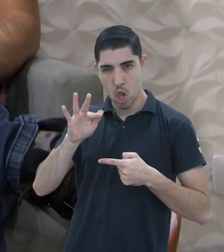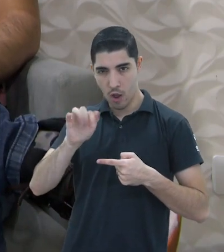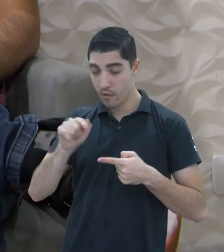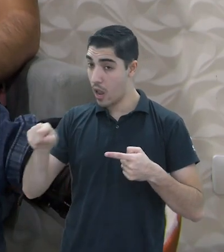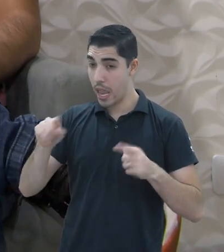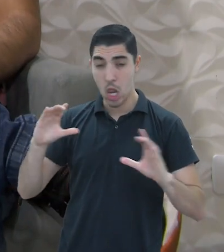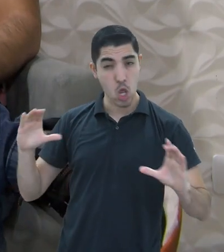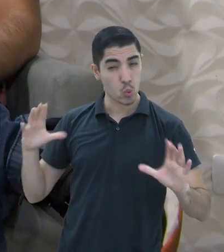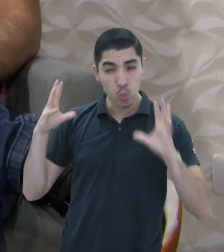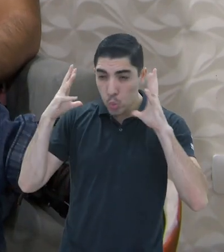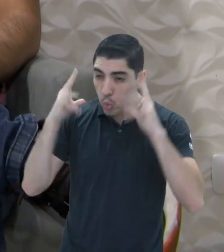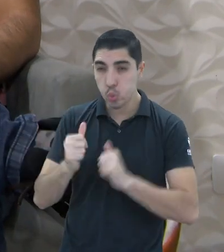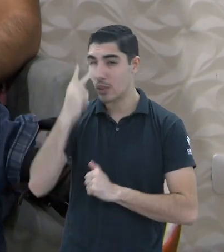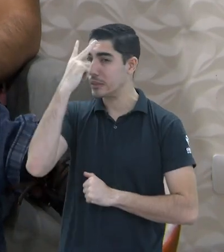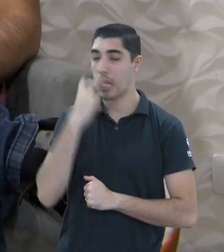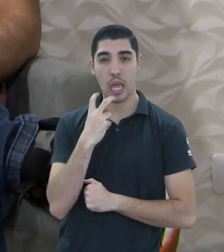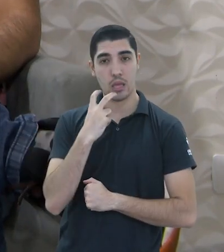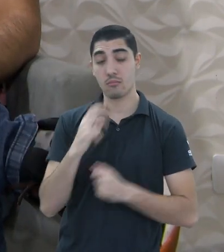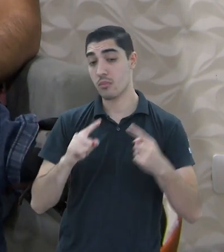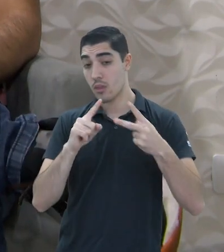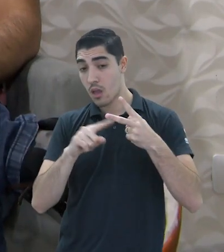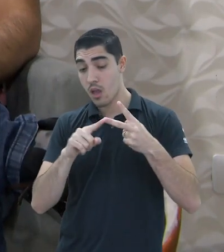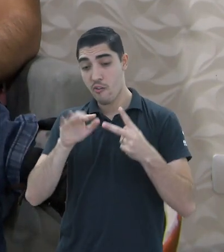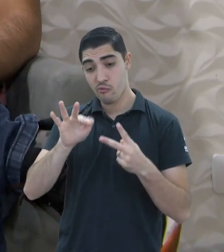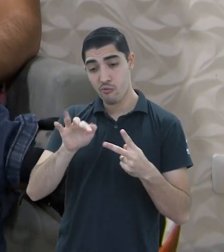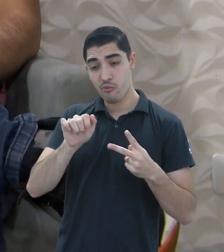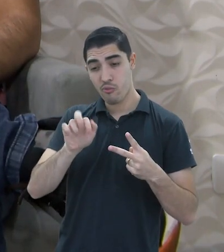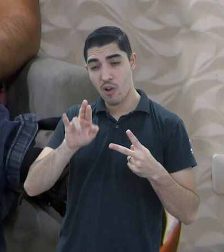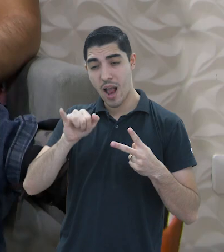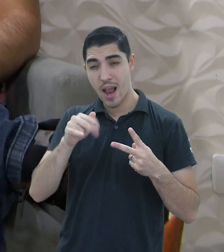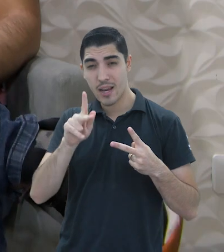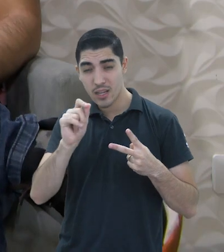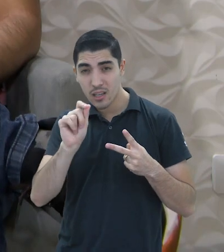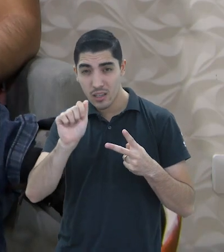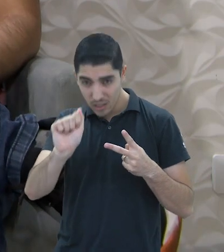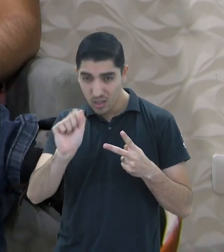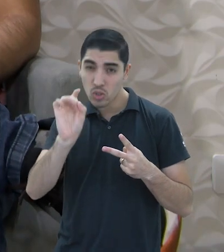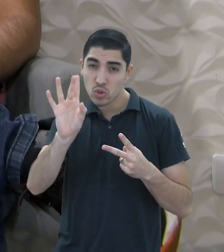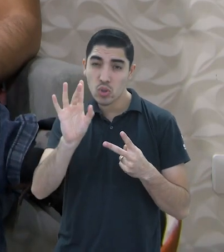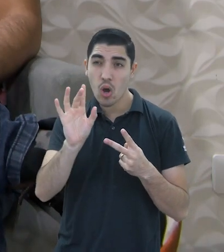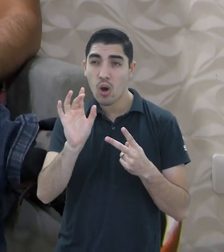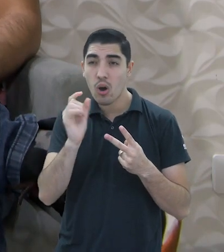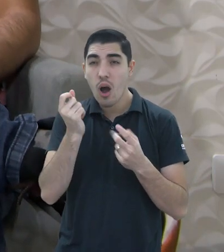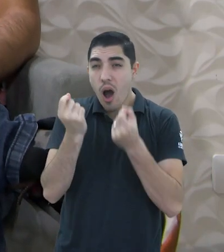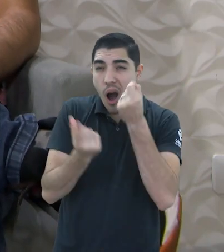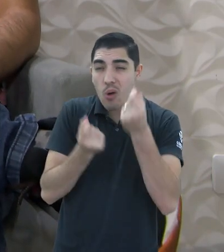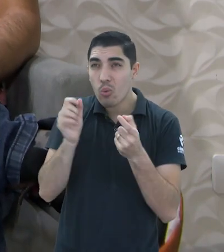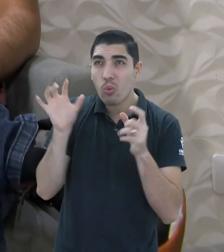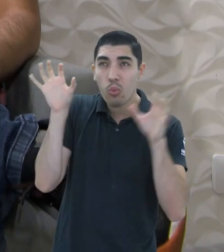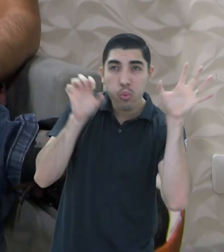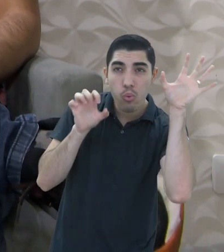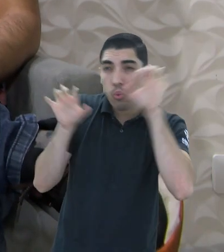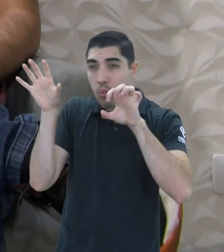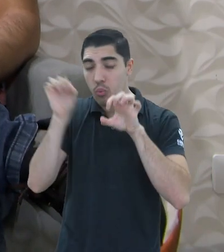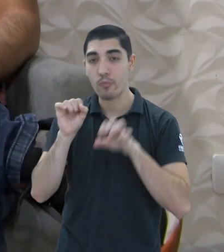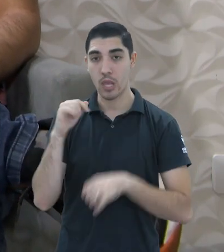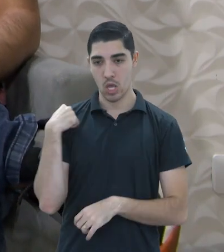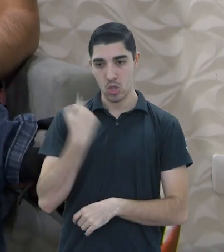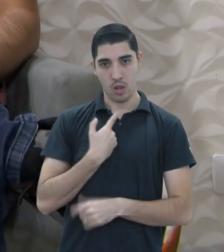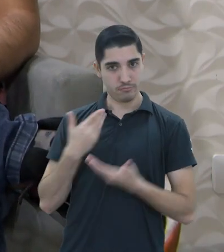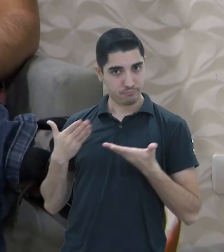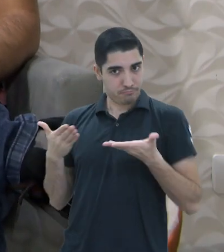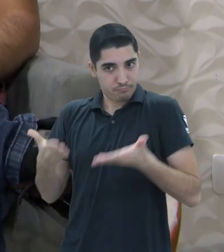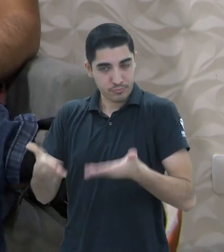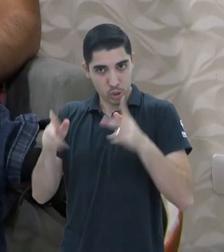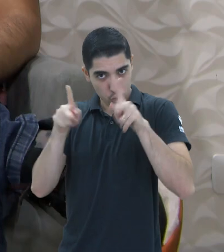cega e a Farinha, ela via alguns vultos. E a gente foi pro shopping para fazer